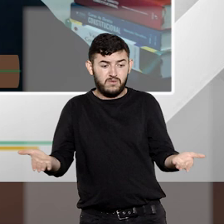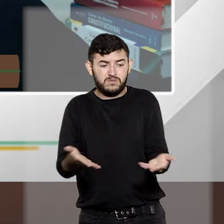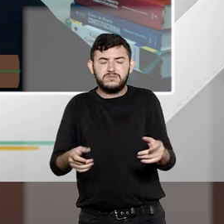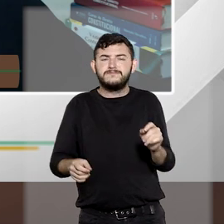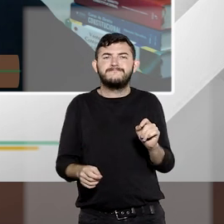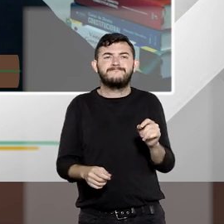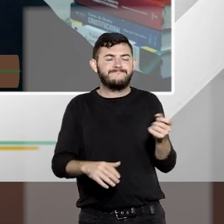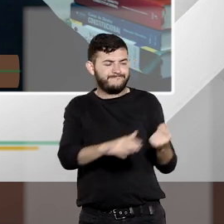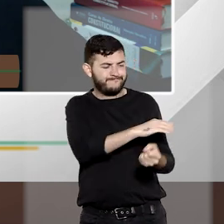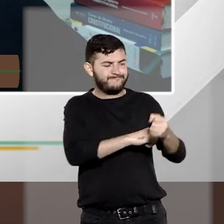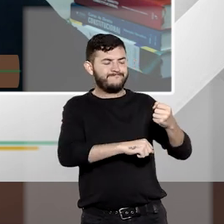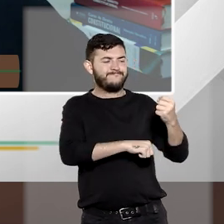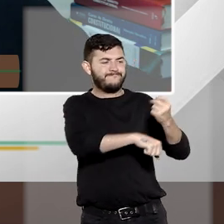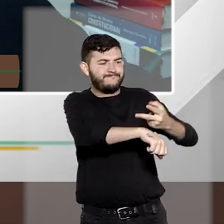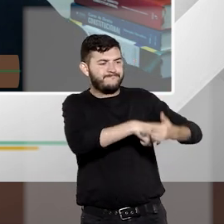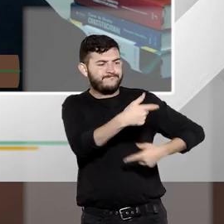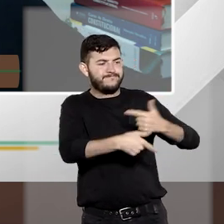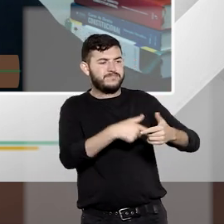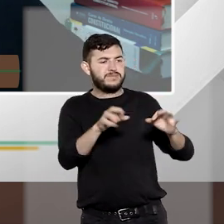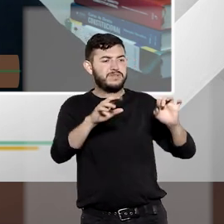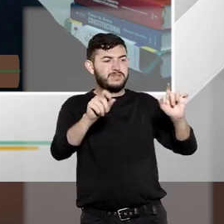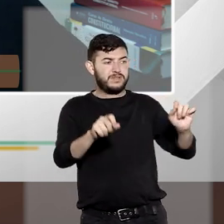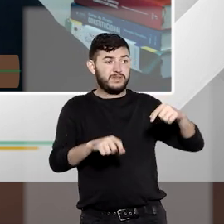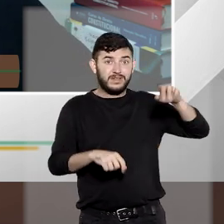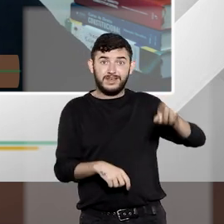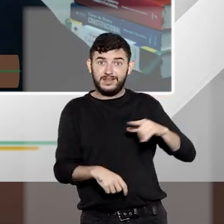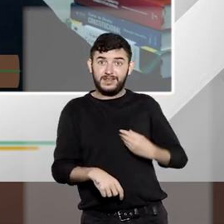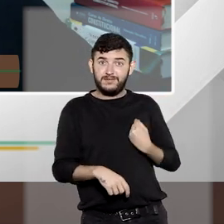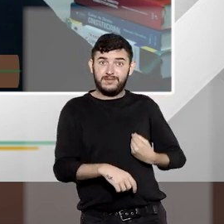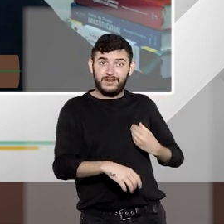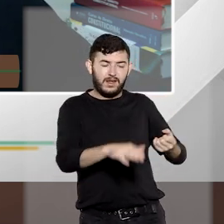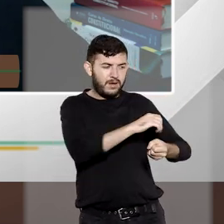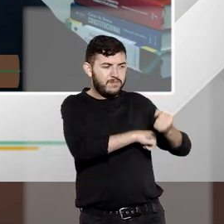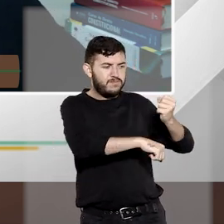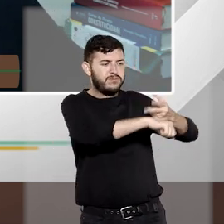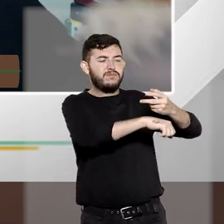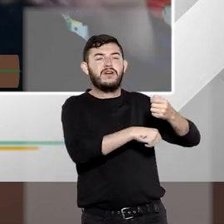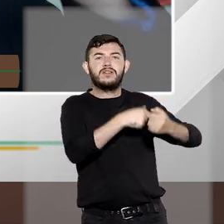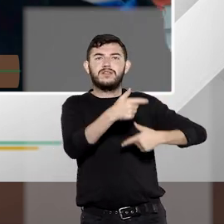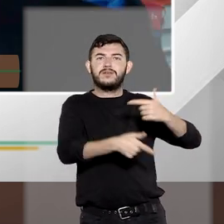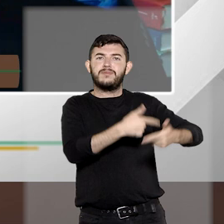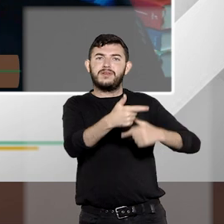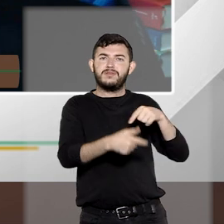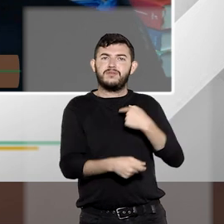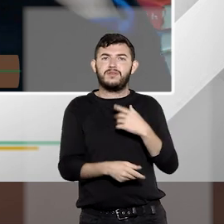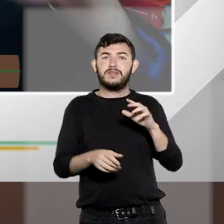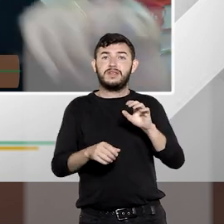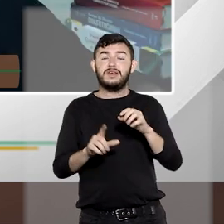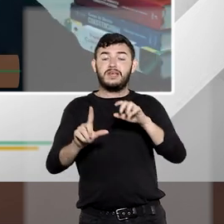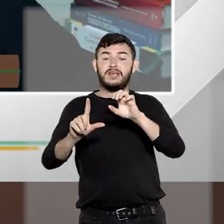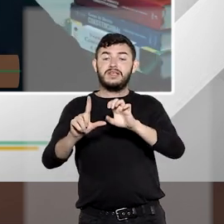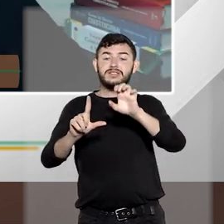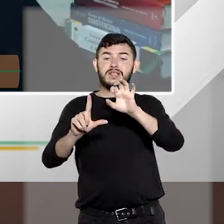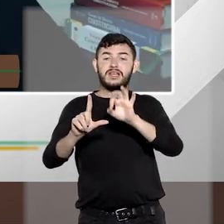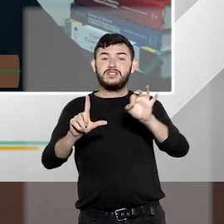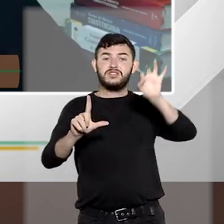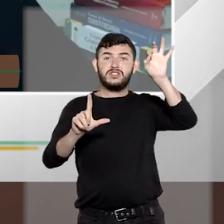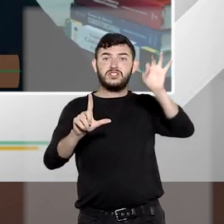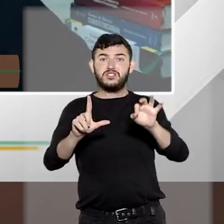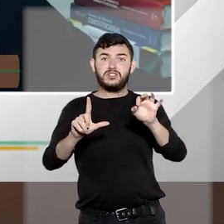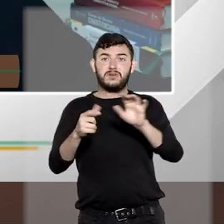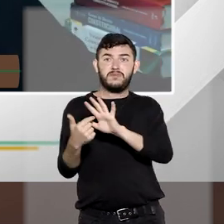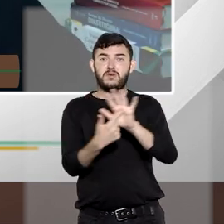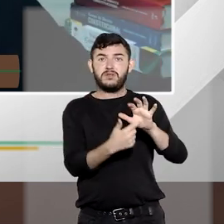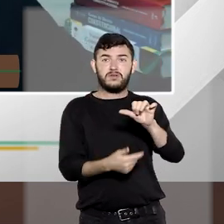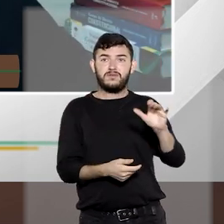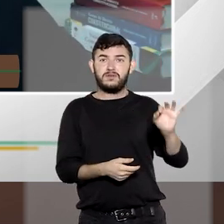estão colocadas no mercado de trabalho. Na verdade, aqueles que estão, né, a gente tem estatística de que pelo menos 90% das pessoas com deficiência que estão no mercado de